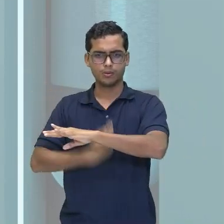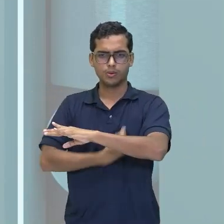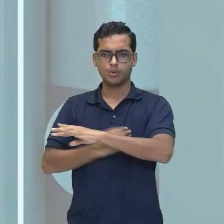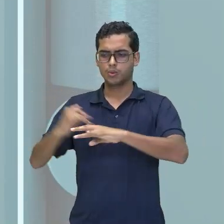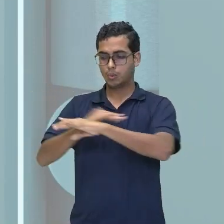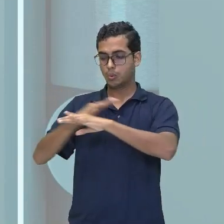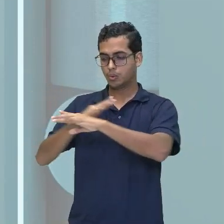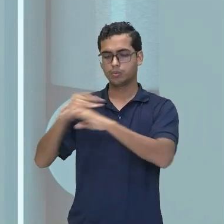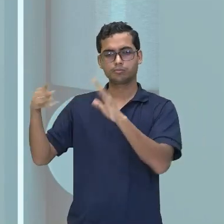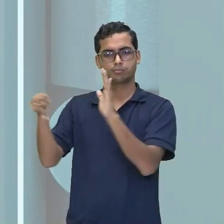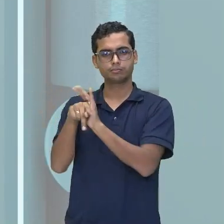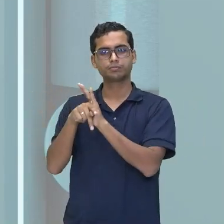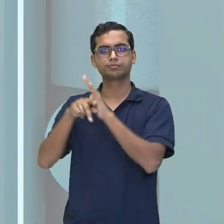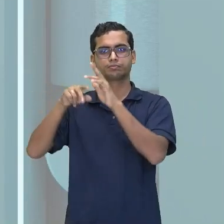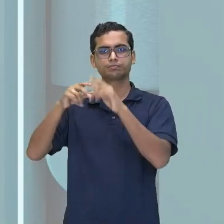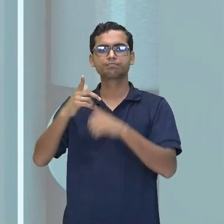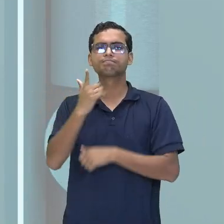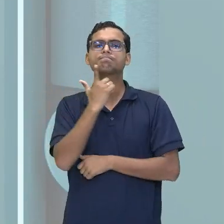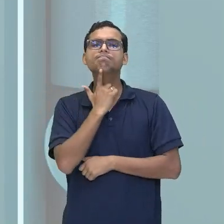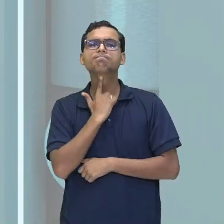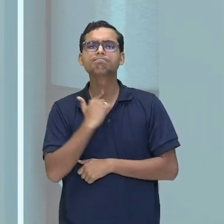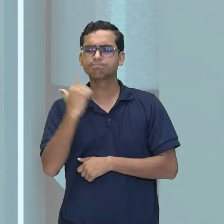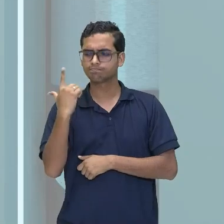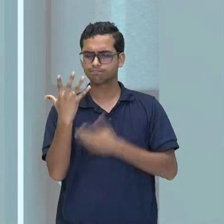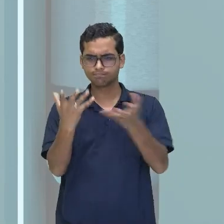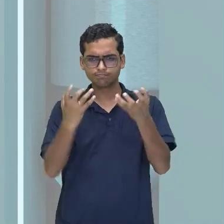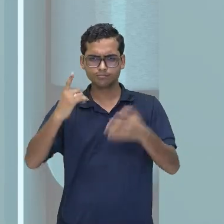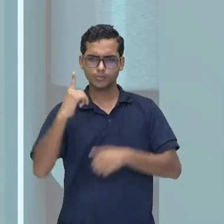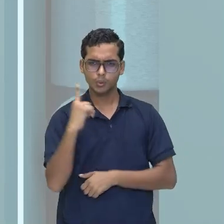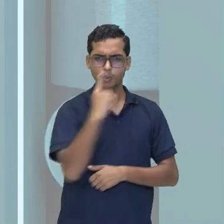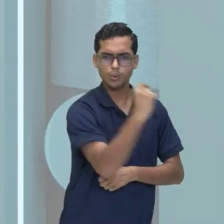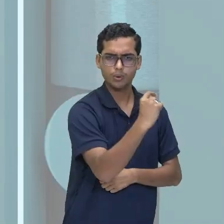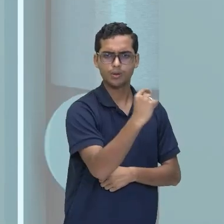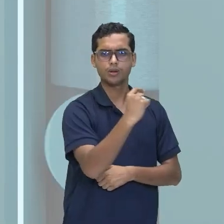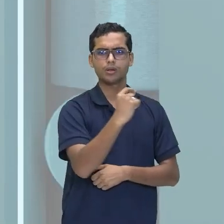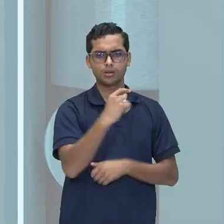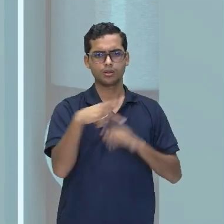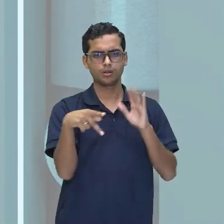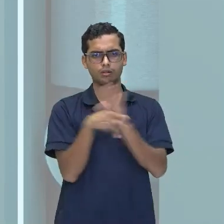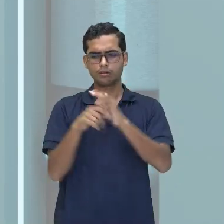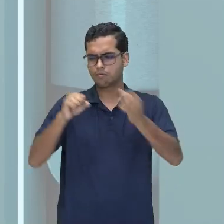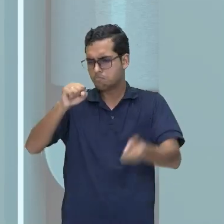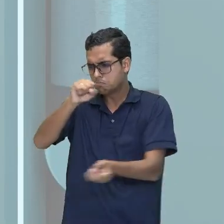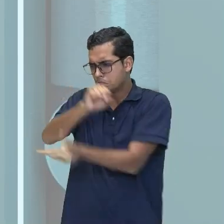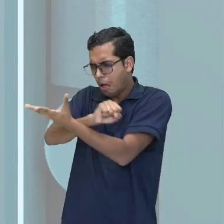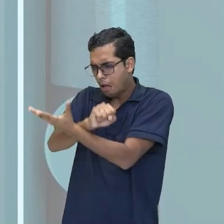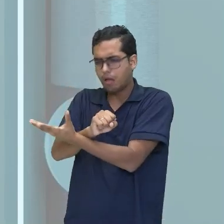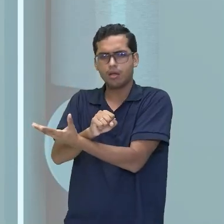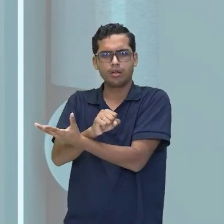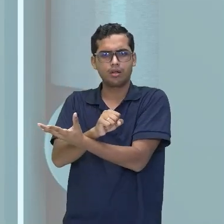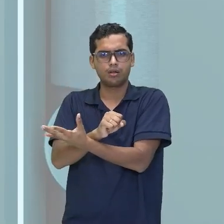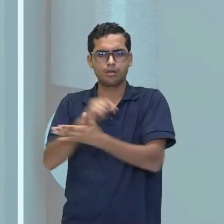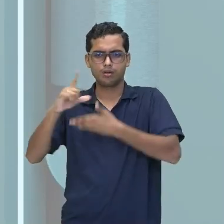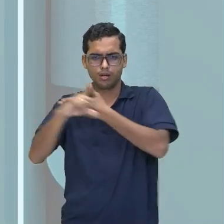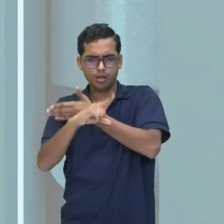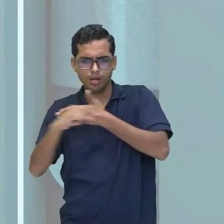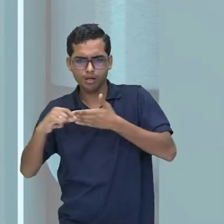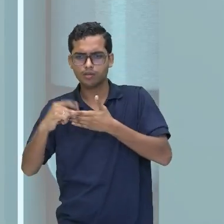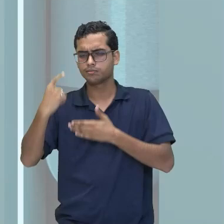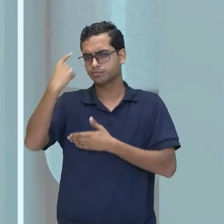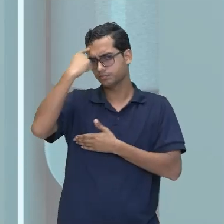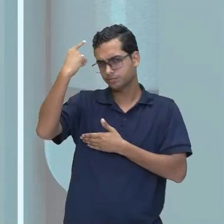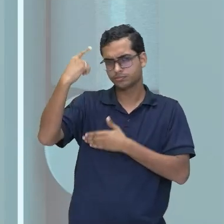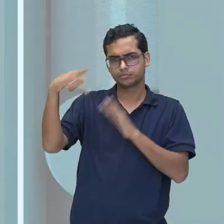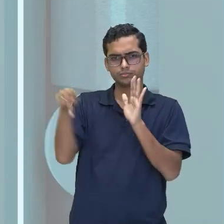agitada, urbana, e o desejo de fugir dessa agitação, da corrupção, esses poetas, esses pensadores, que